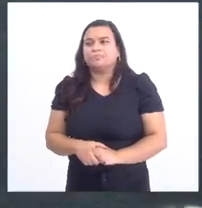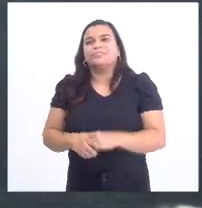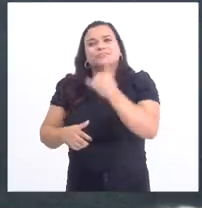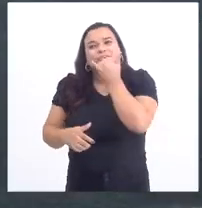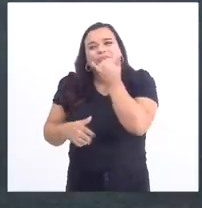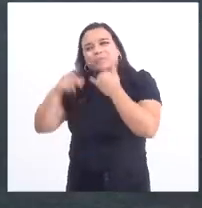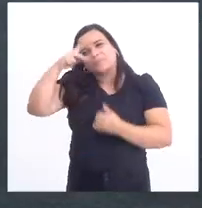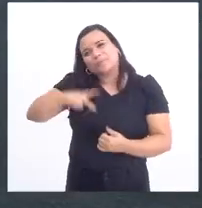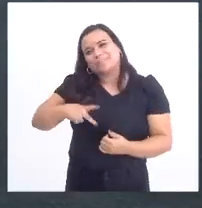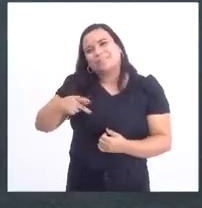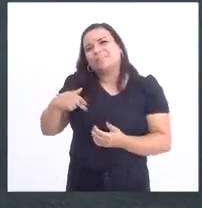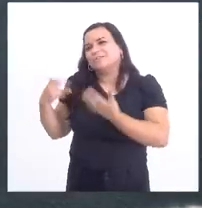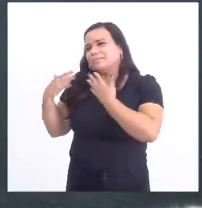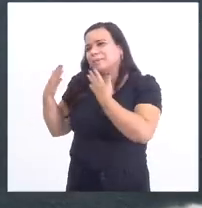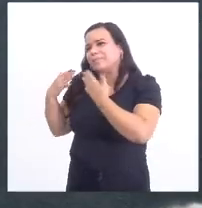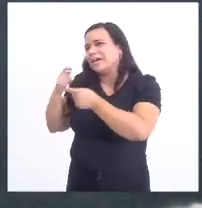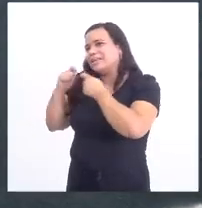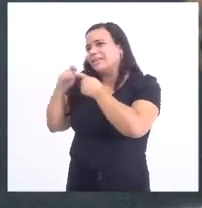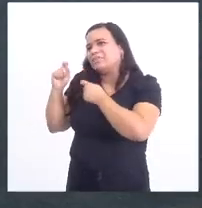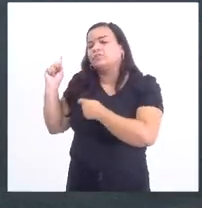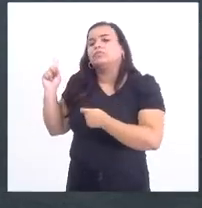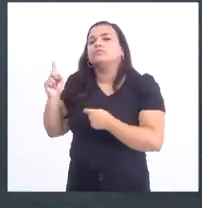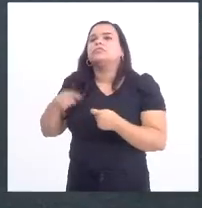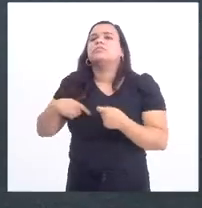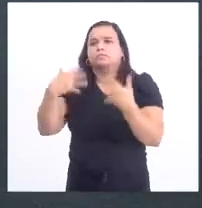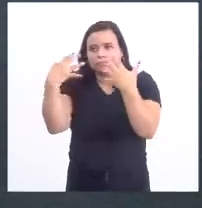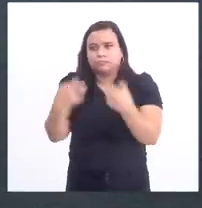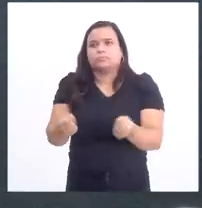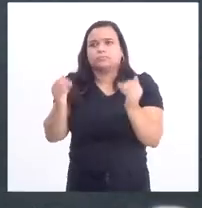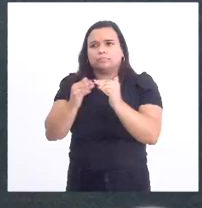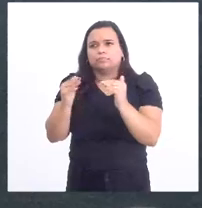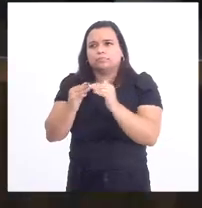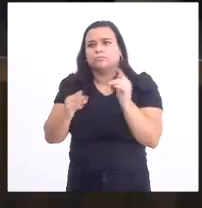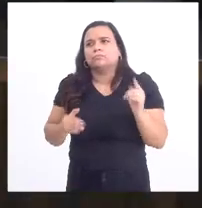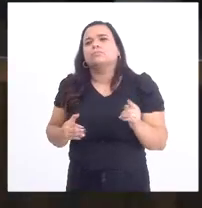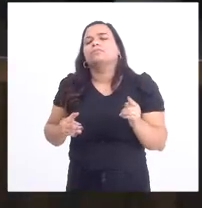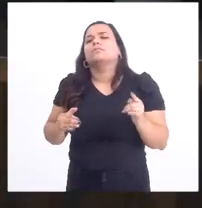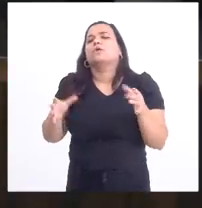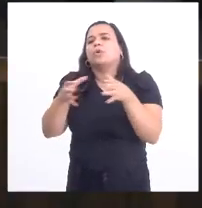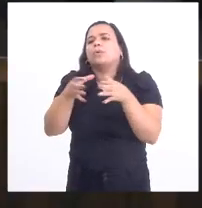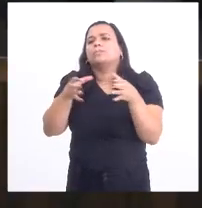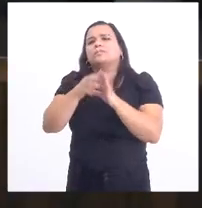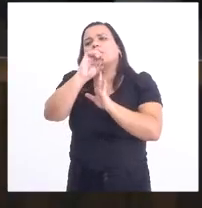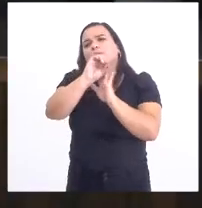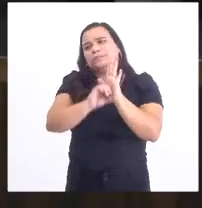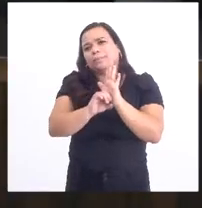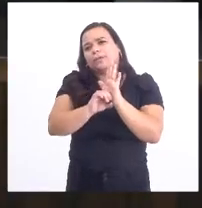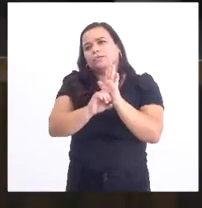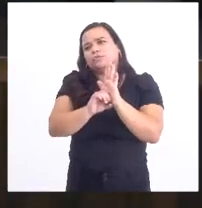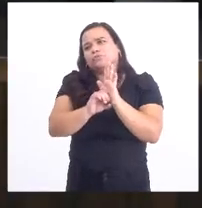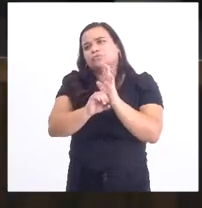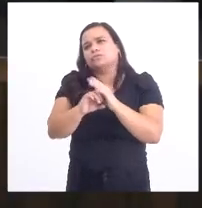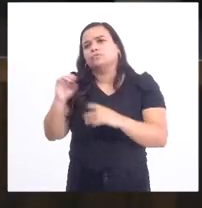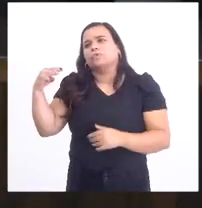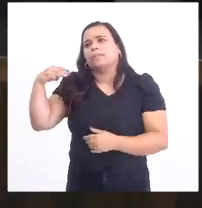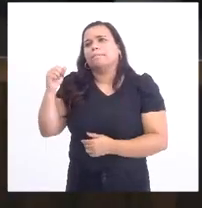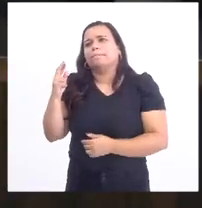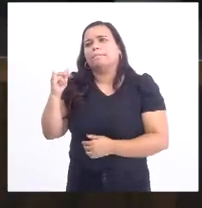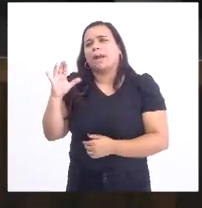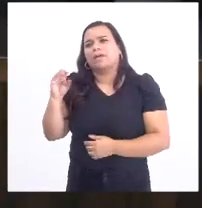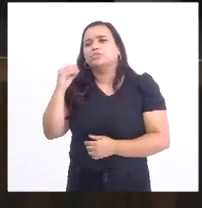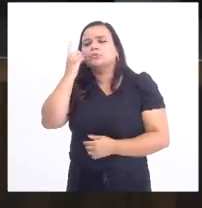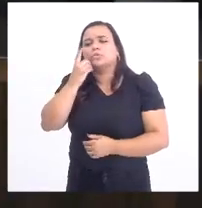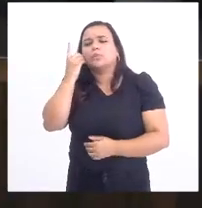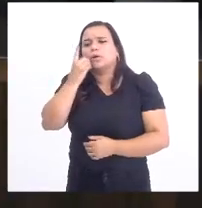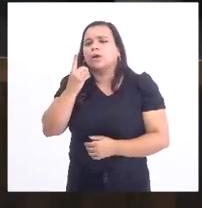Desculpe, presidente, estava dando uma entrevista. Parecer favorável. Pela Comissão de Orçamento, deputado Márcio Canella.